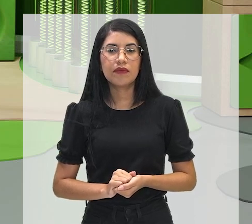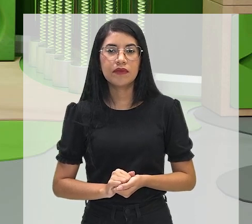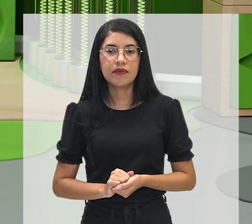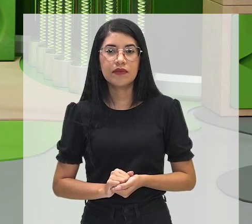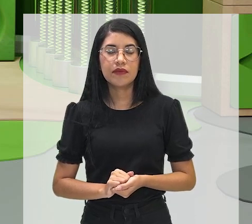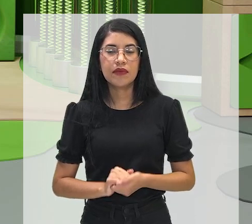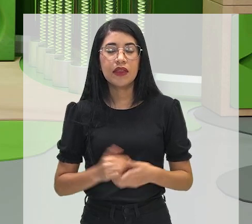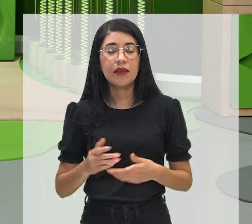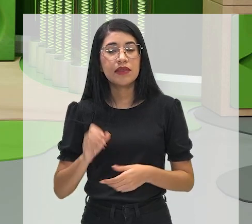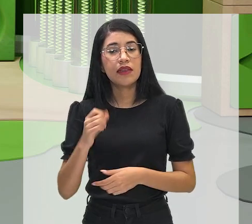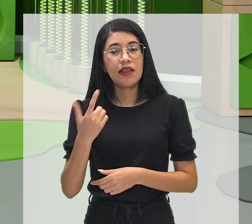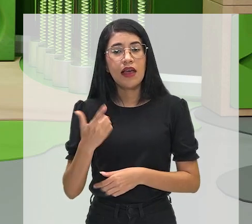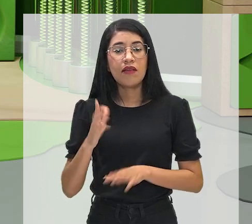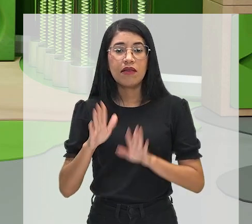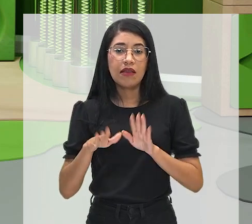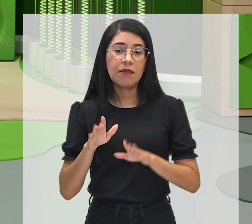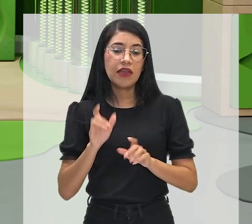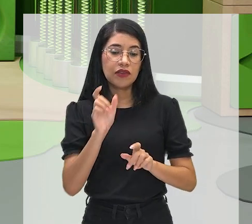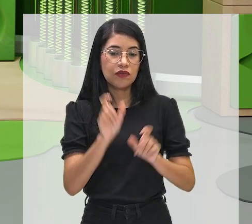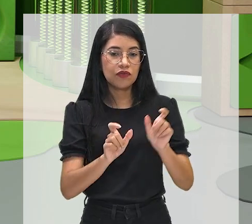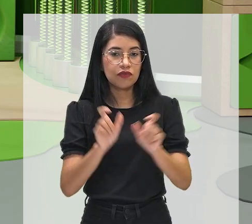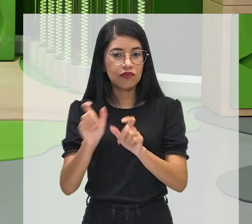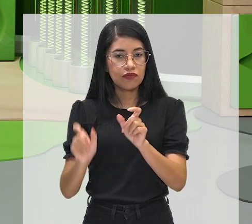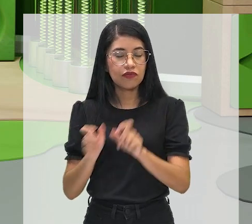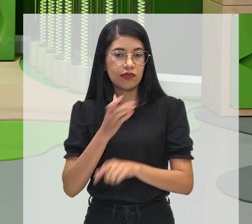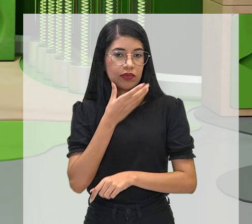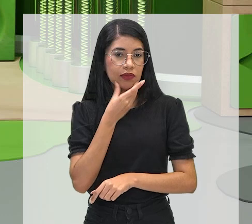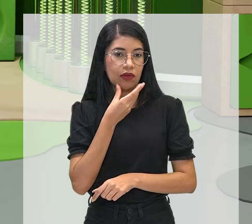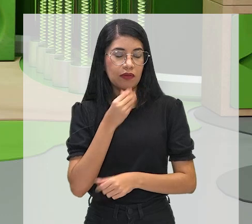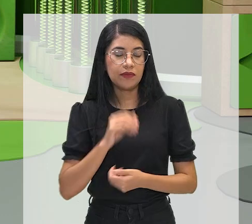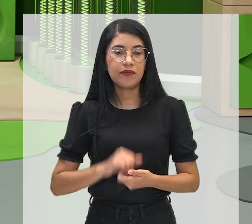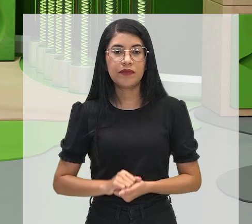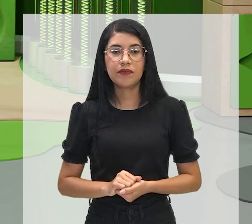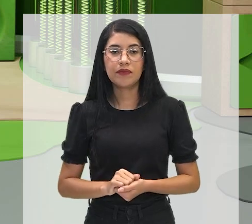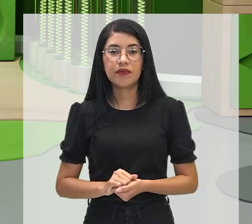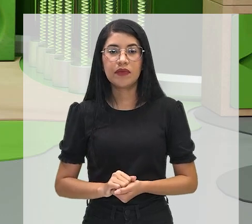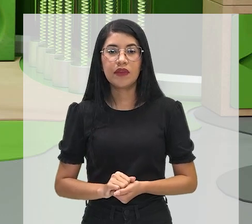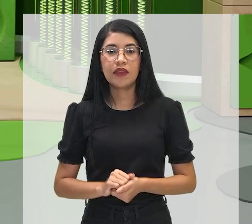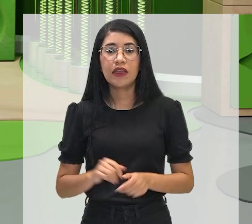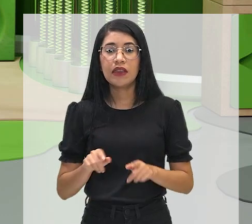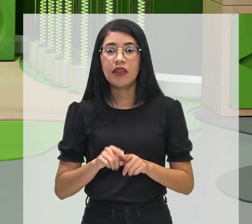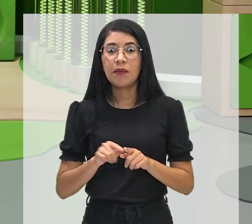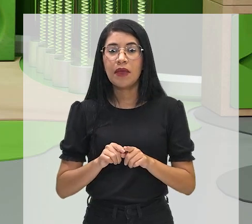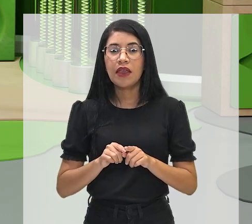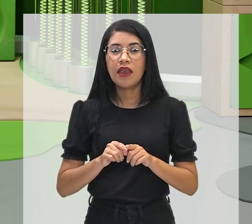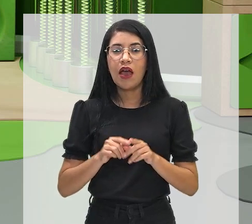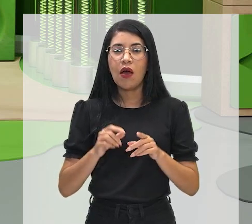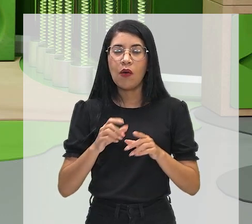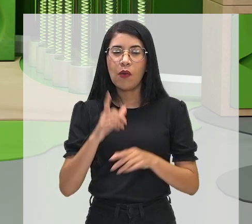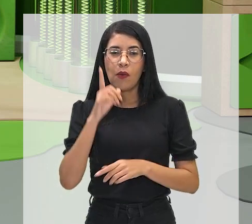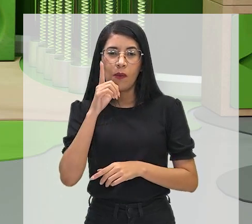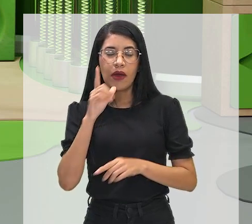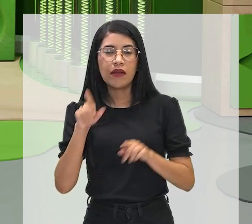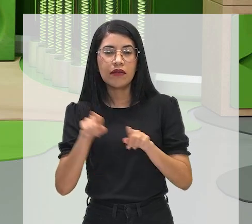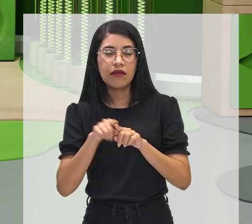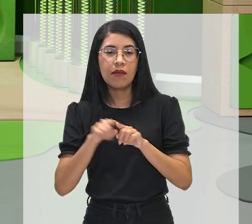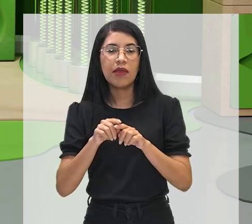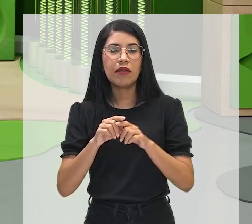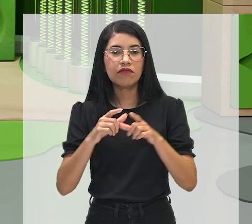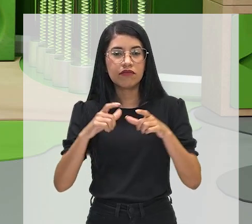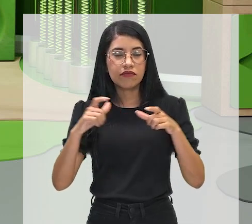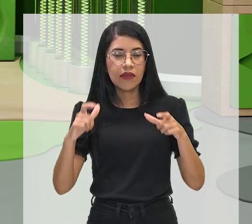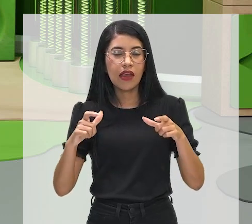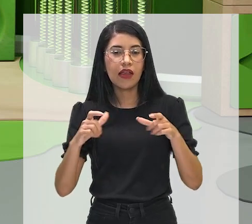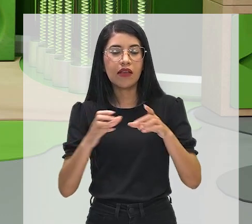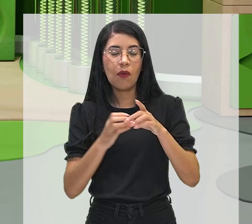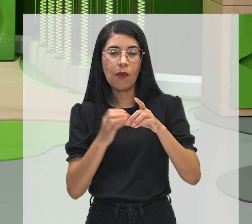menos barba, né? Então, claro, isso vai variar de cada homem, né? Também vai ter ali o aumento dos órgãos genitais, no caso aí